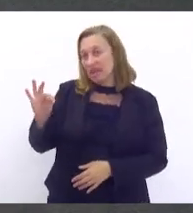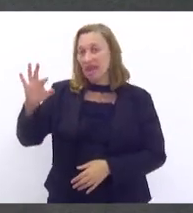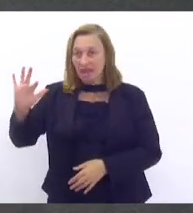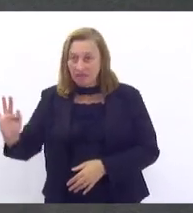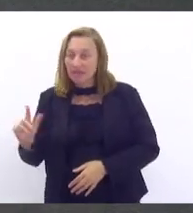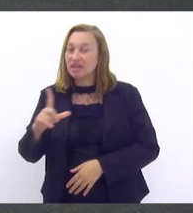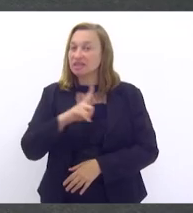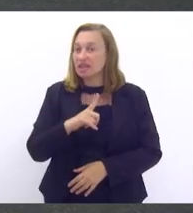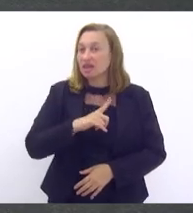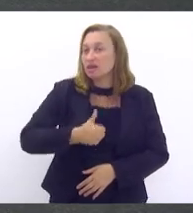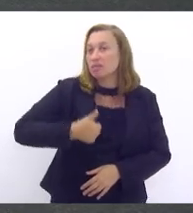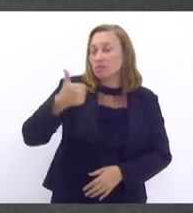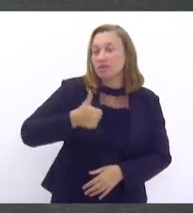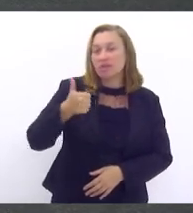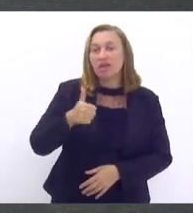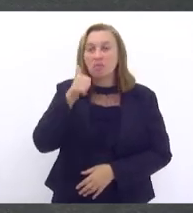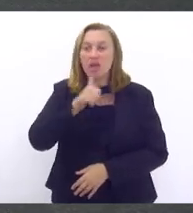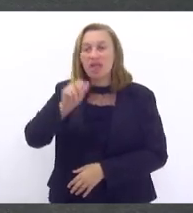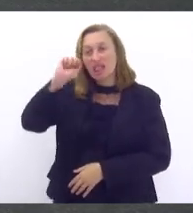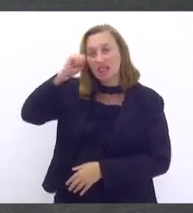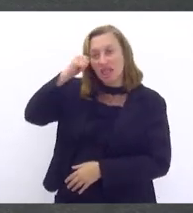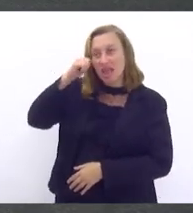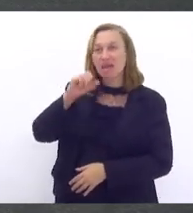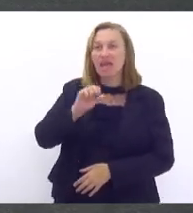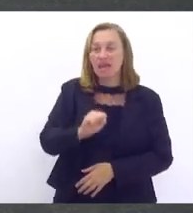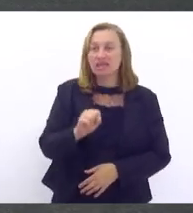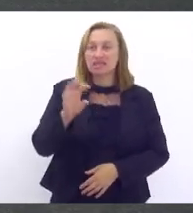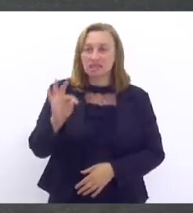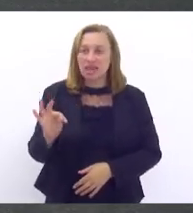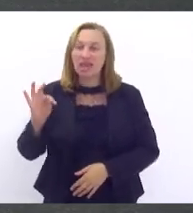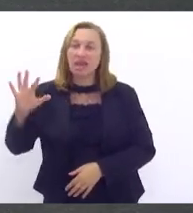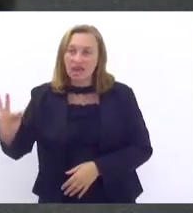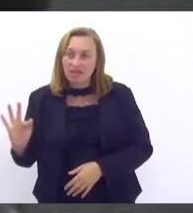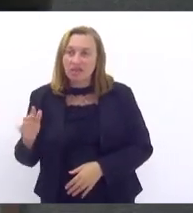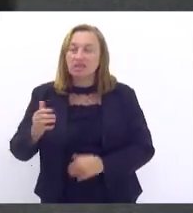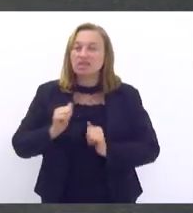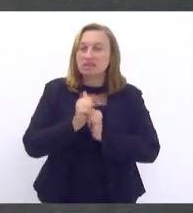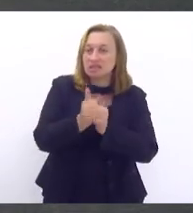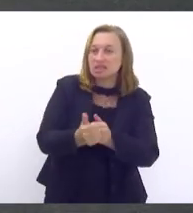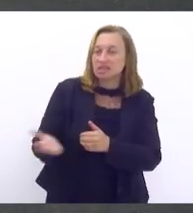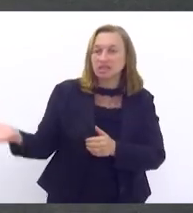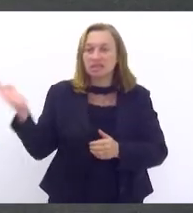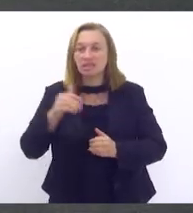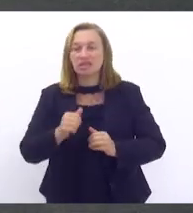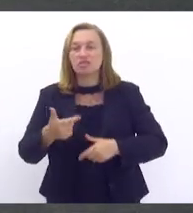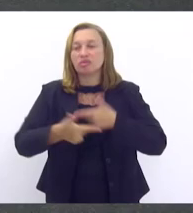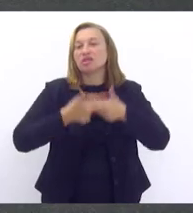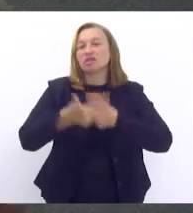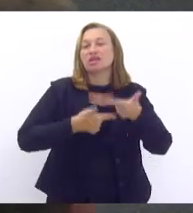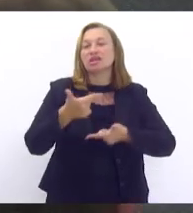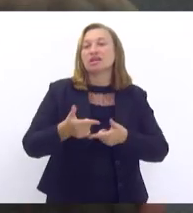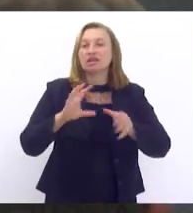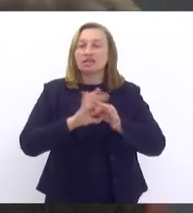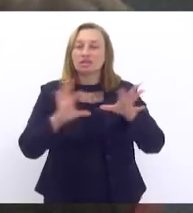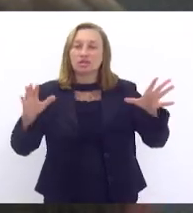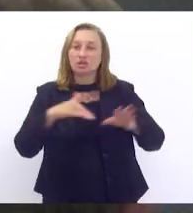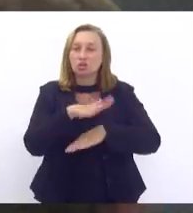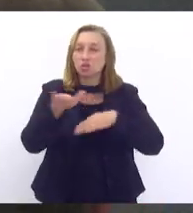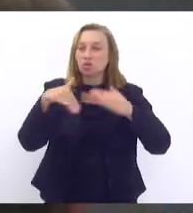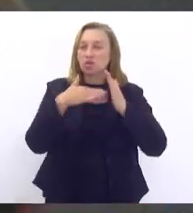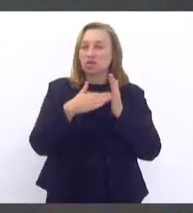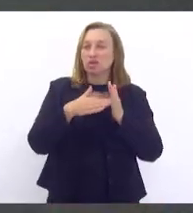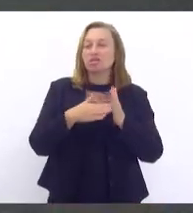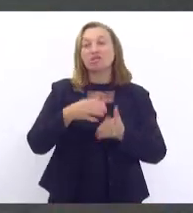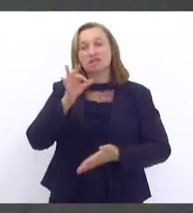que tenhamos a primeira mulher negra no STF. Sigamos nessa luta para que a democracia ela seja completa